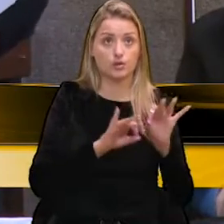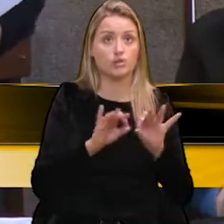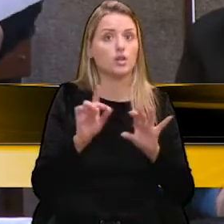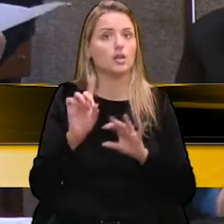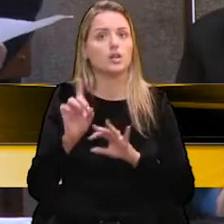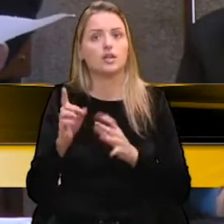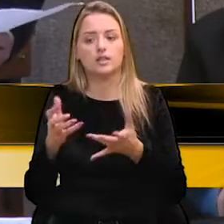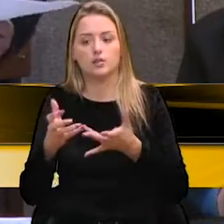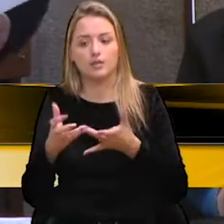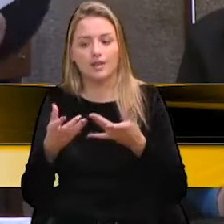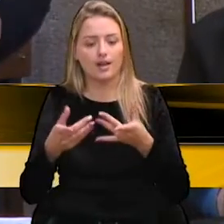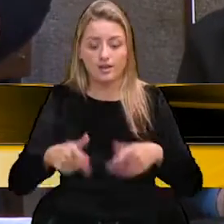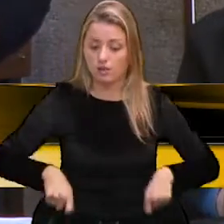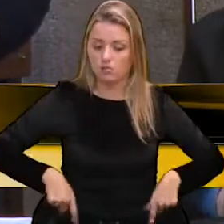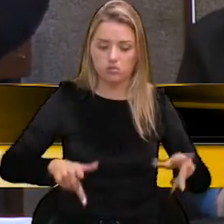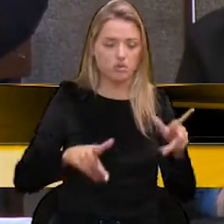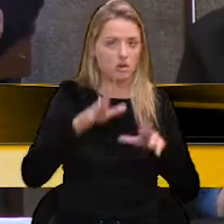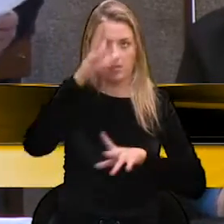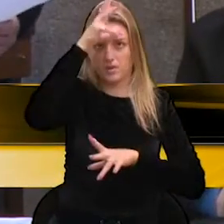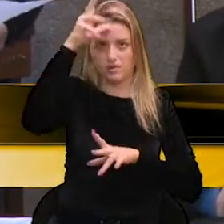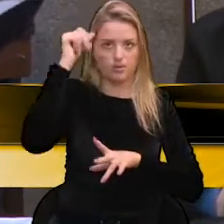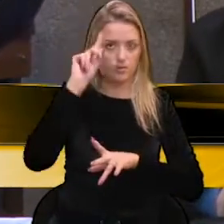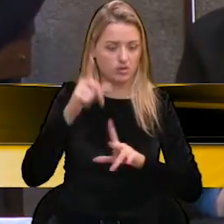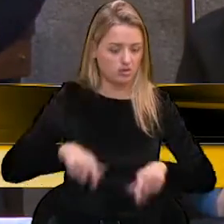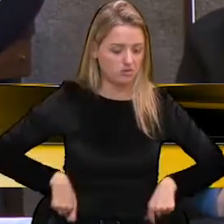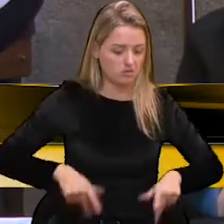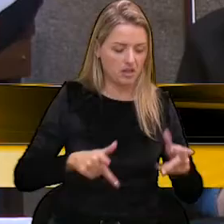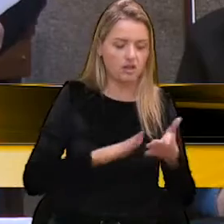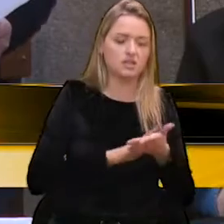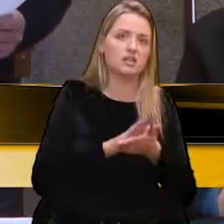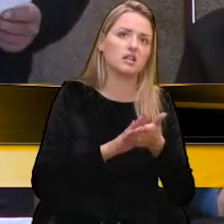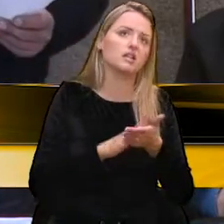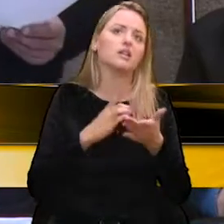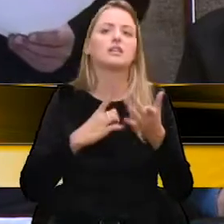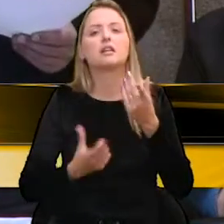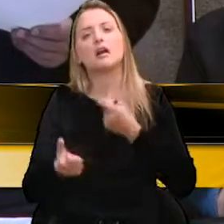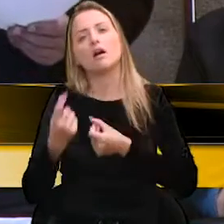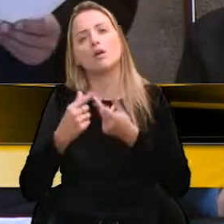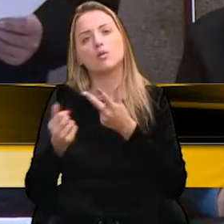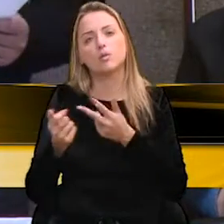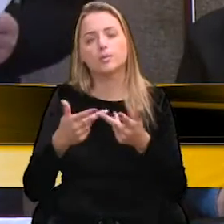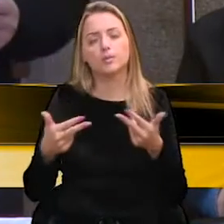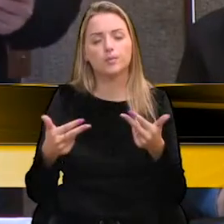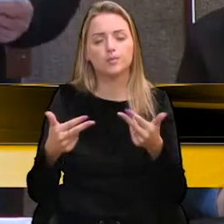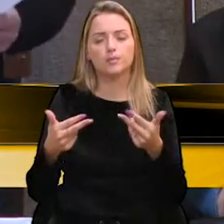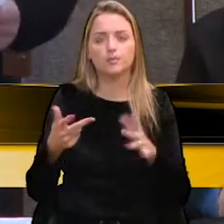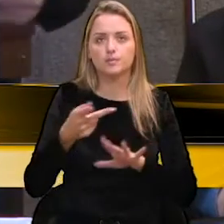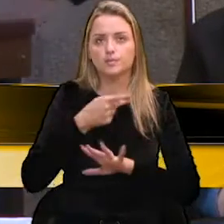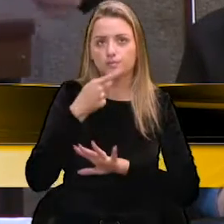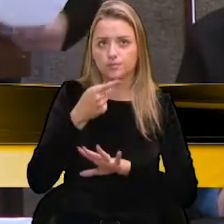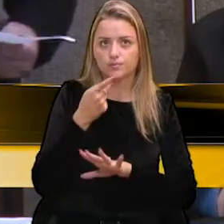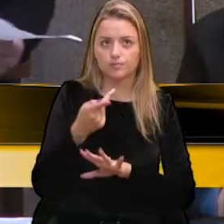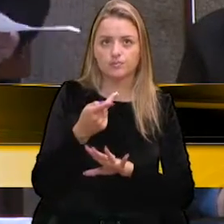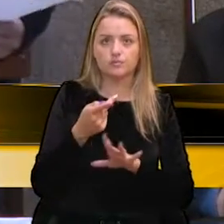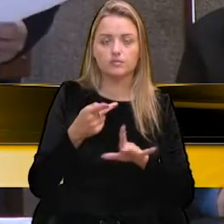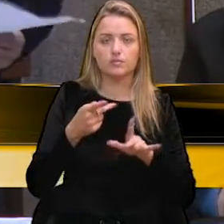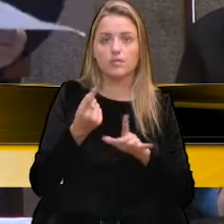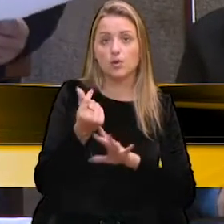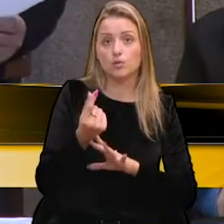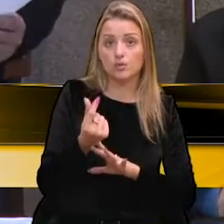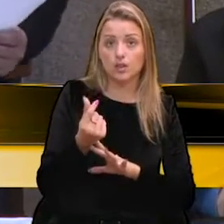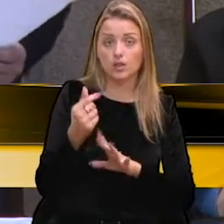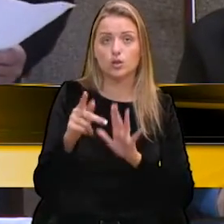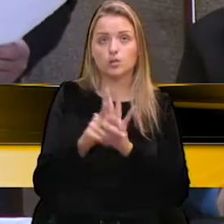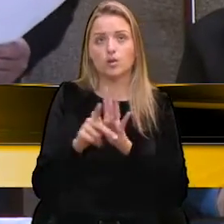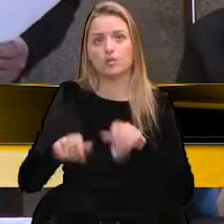visa despesa para o município. Às vezes, vereador Toigo, às vezes tratar aqui, nós estamos botando custo em cima do